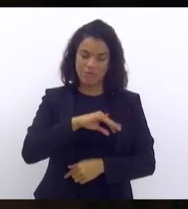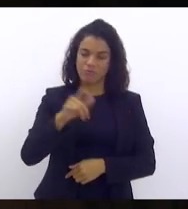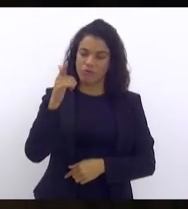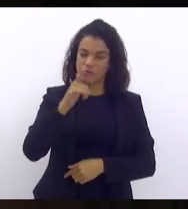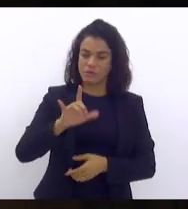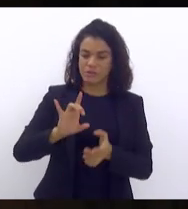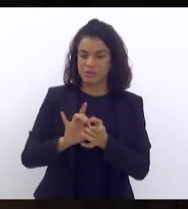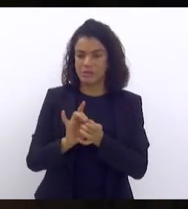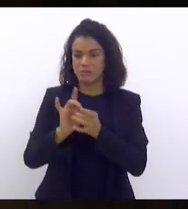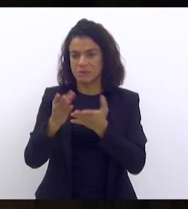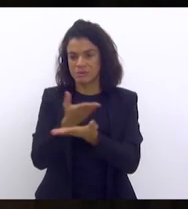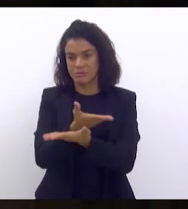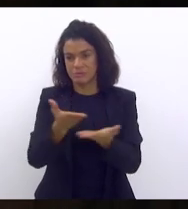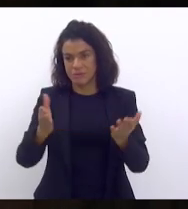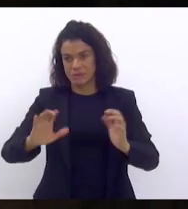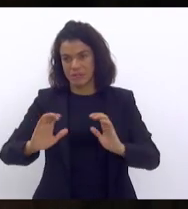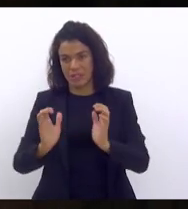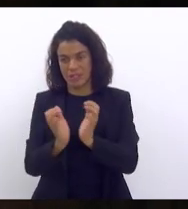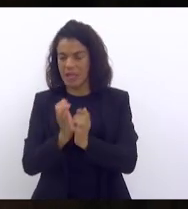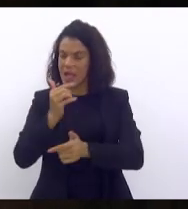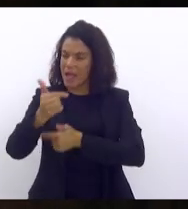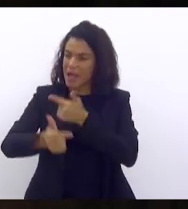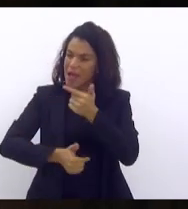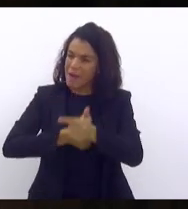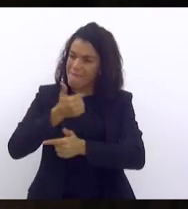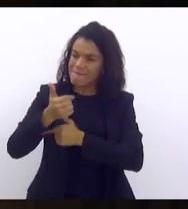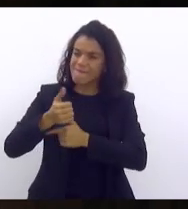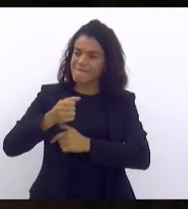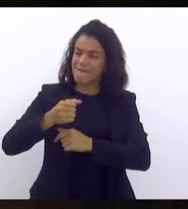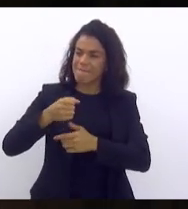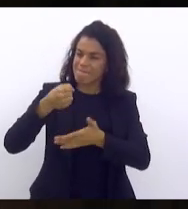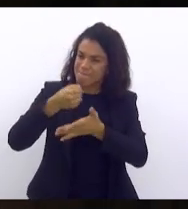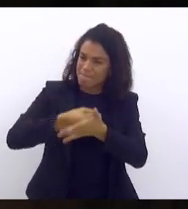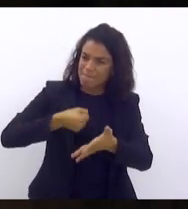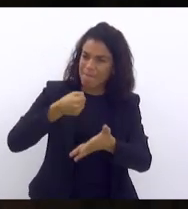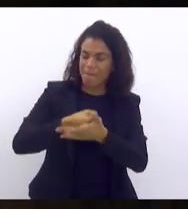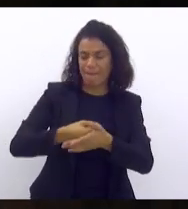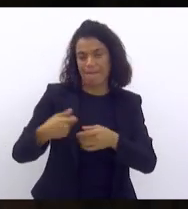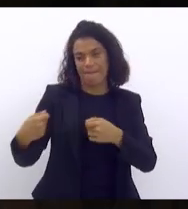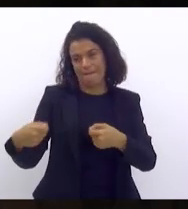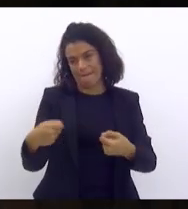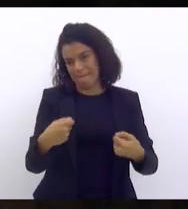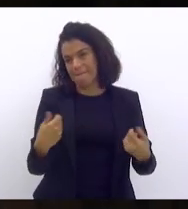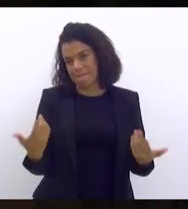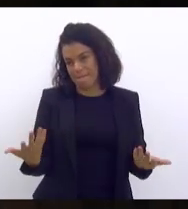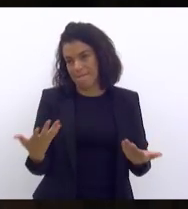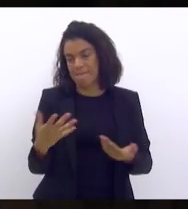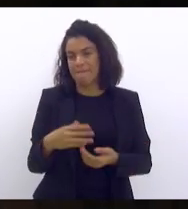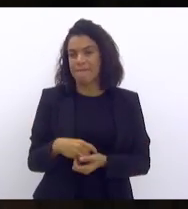para essa categoria tão trabalhadora, tão aguerrida, tão necessária.